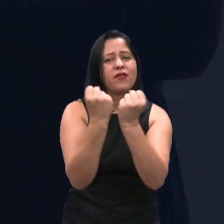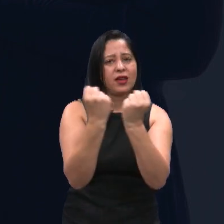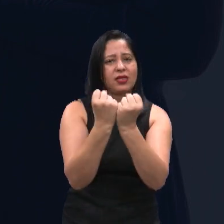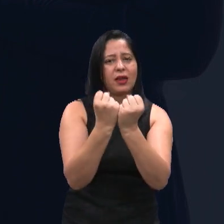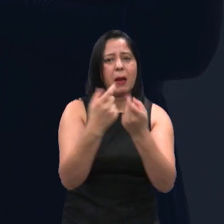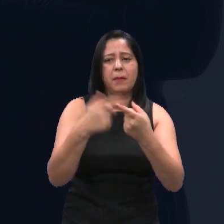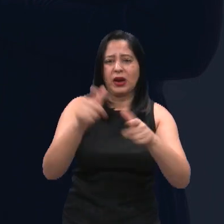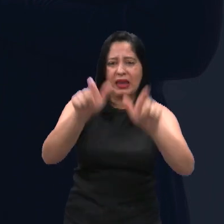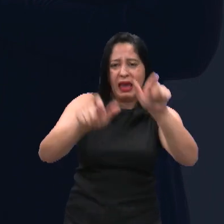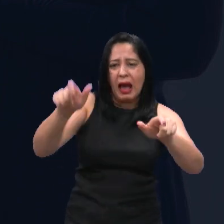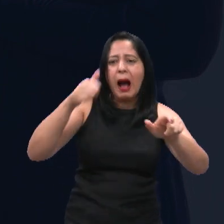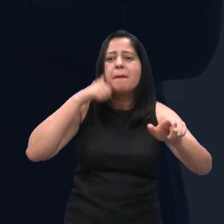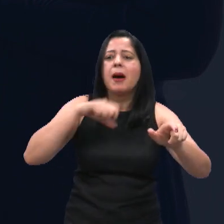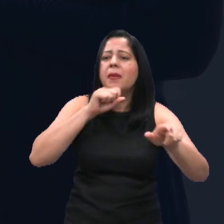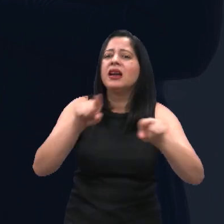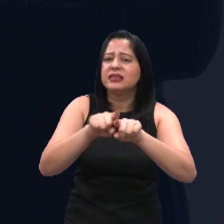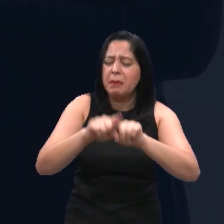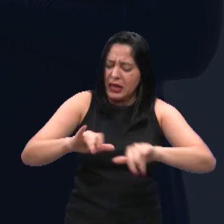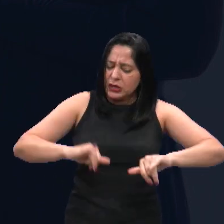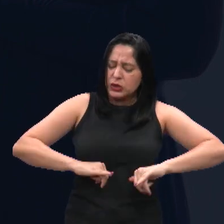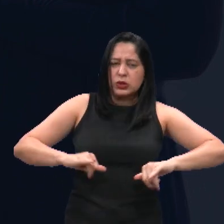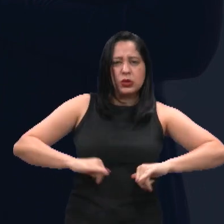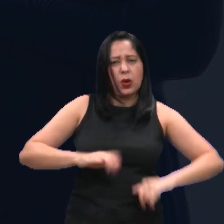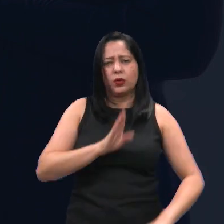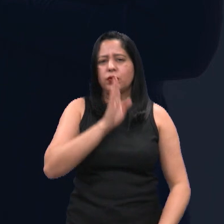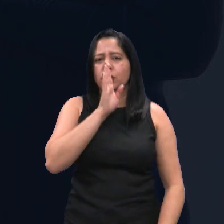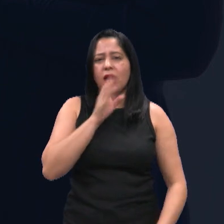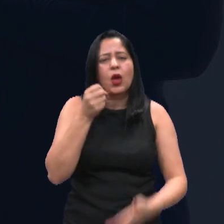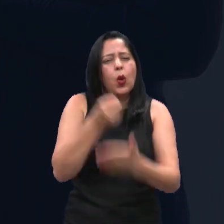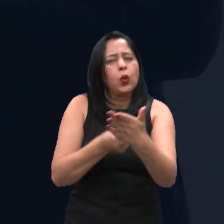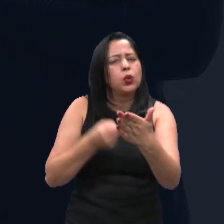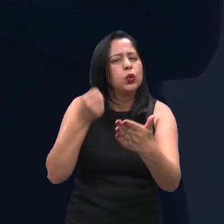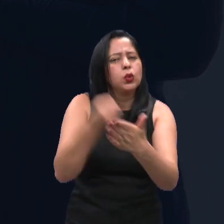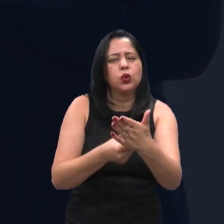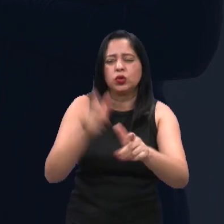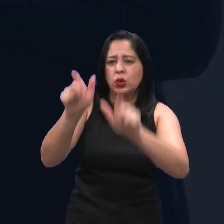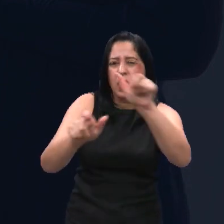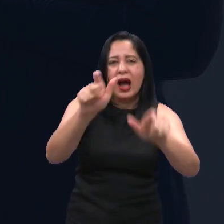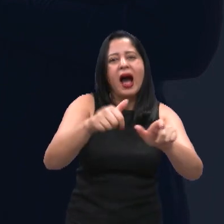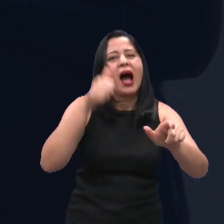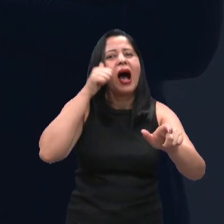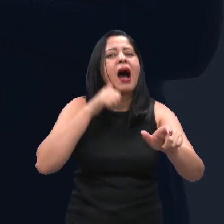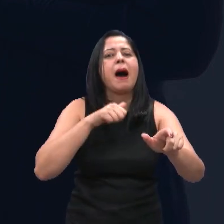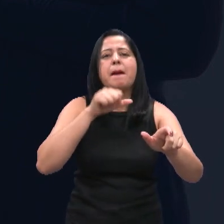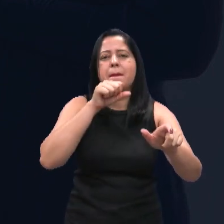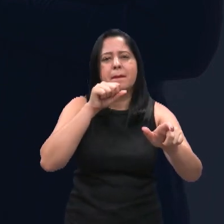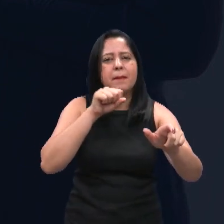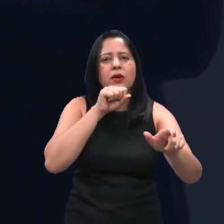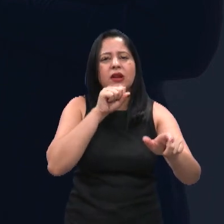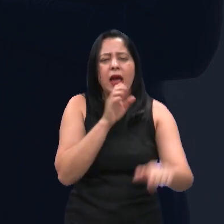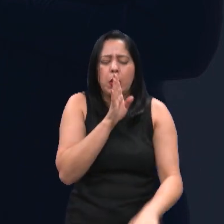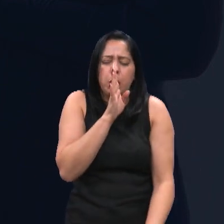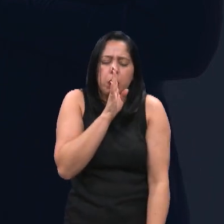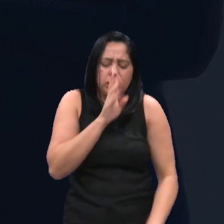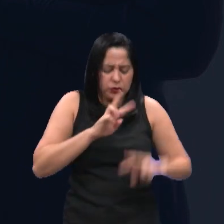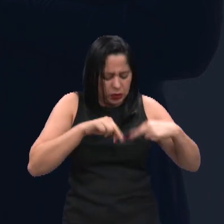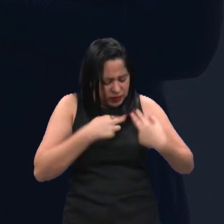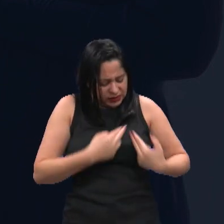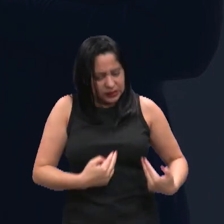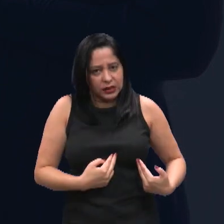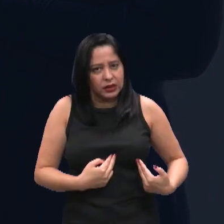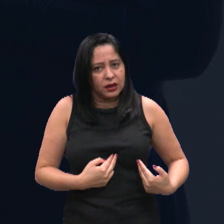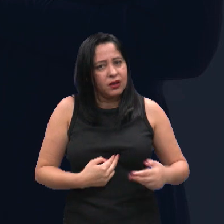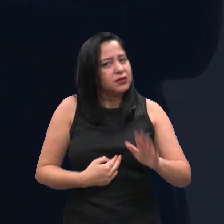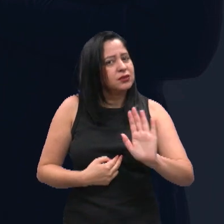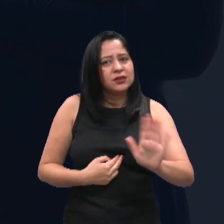dor. Luto para que nenhuma mulher seja obrigada a viver o seu luto em silêncio. Luto por escolha,